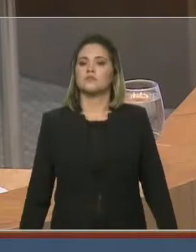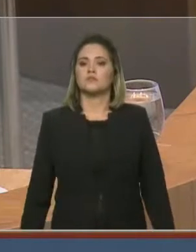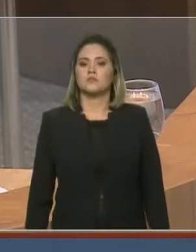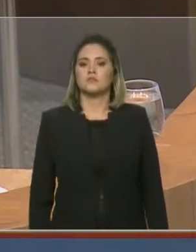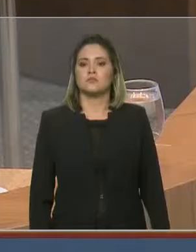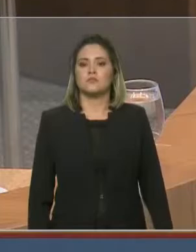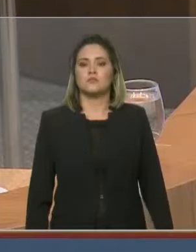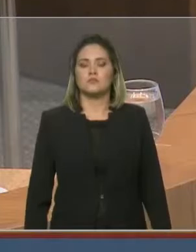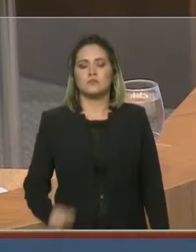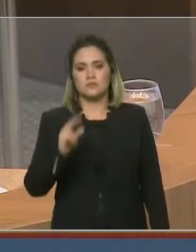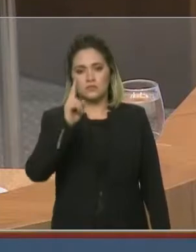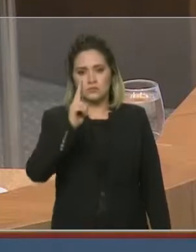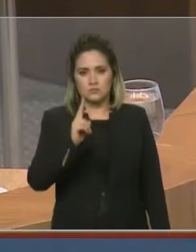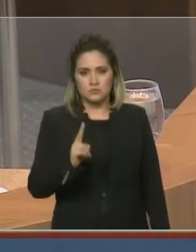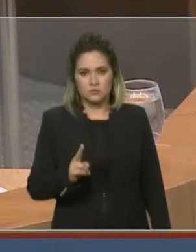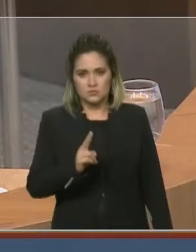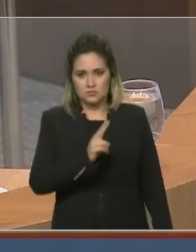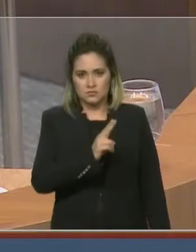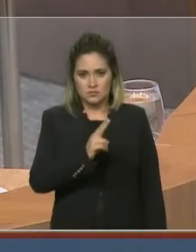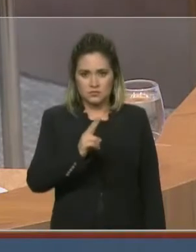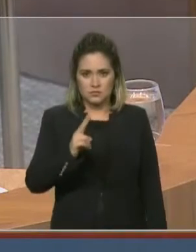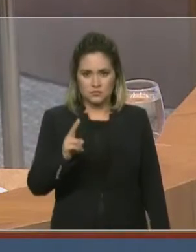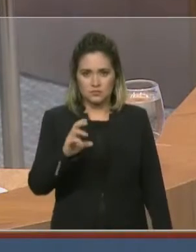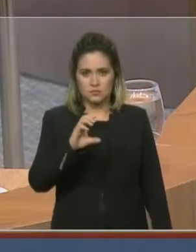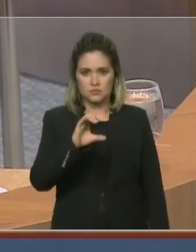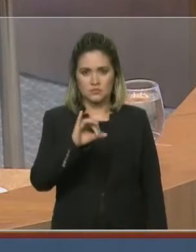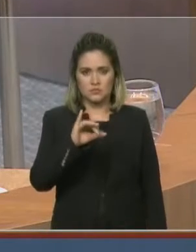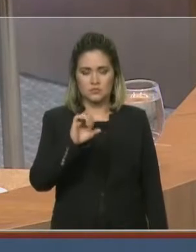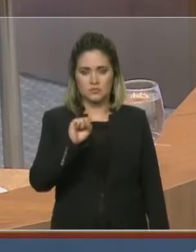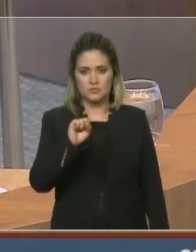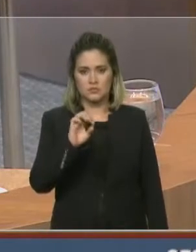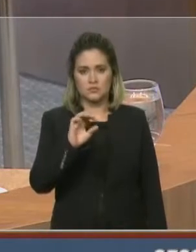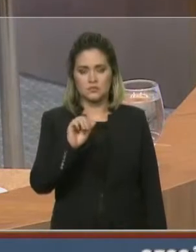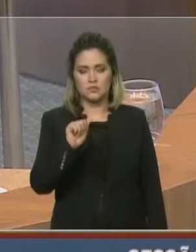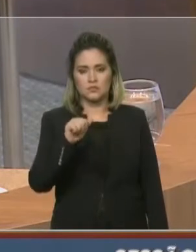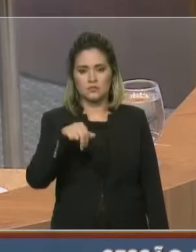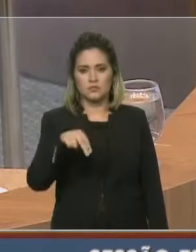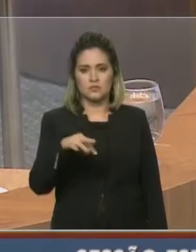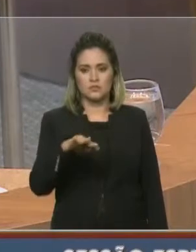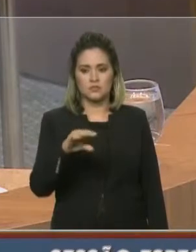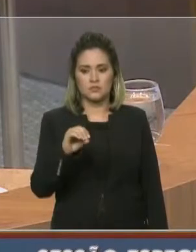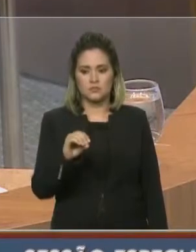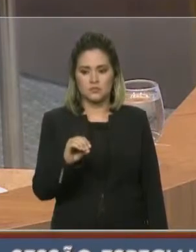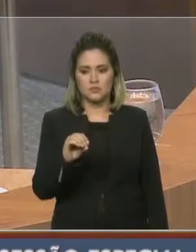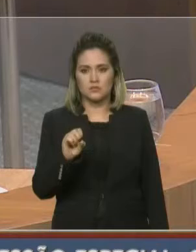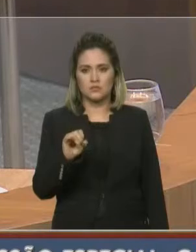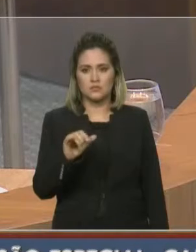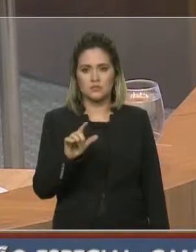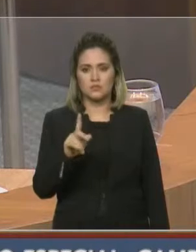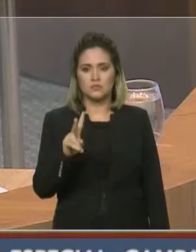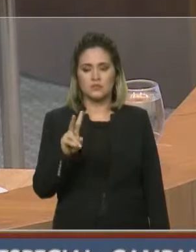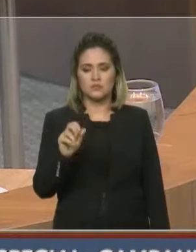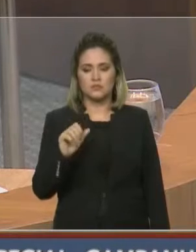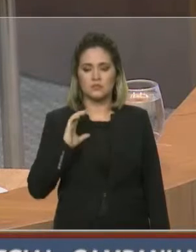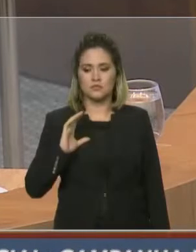do padre Cris Antônio da Conceição Silva, coordenador